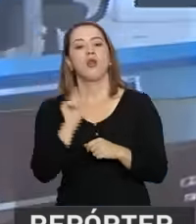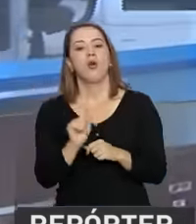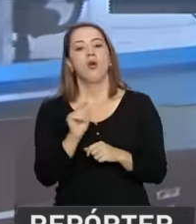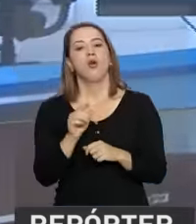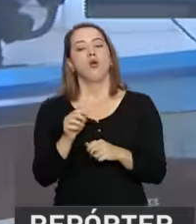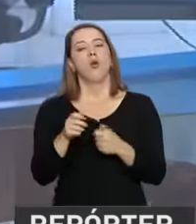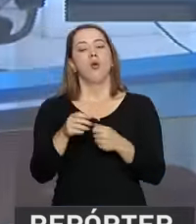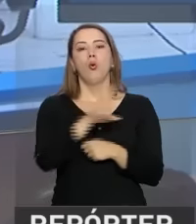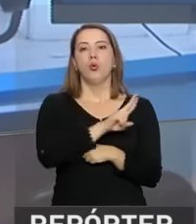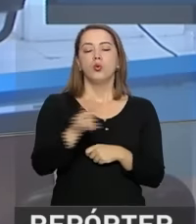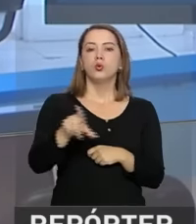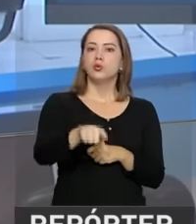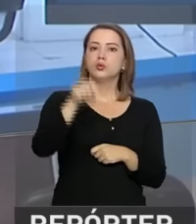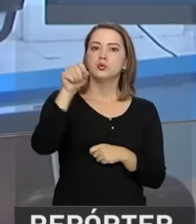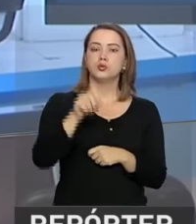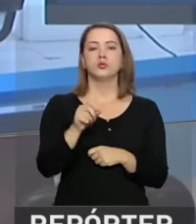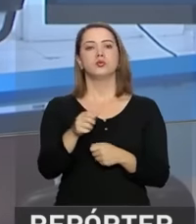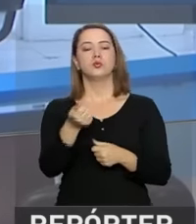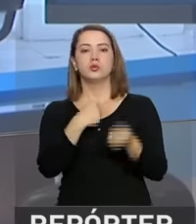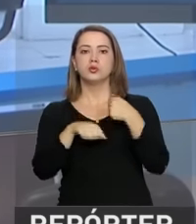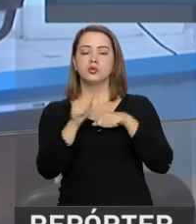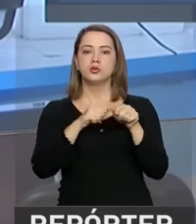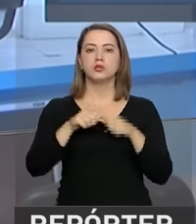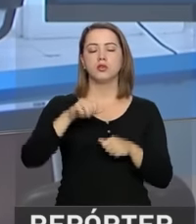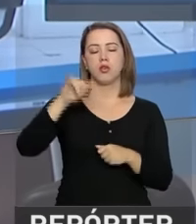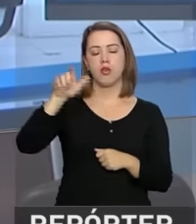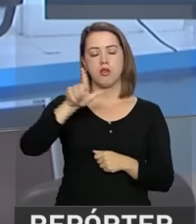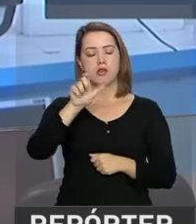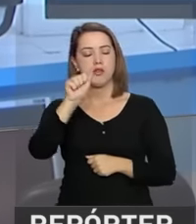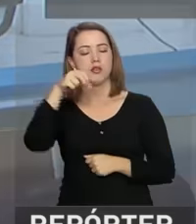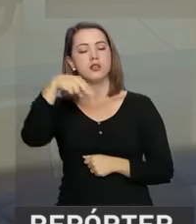Ilan Goldfein para a presidência do Banco Central.